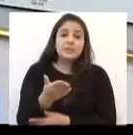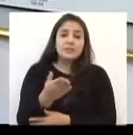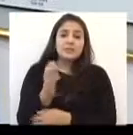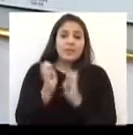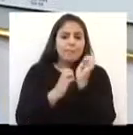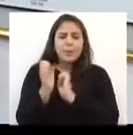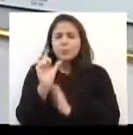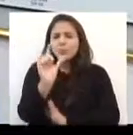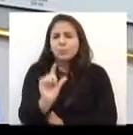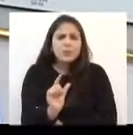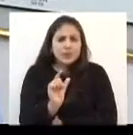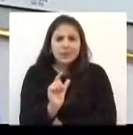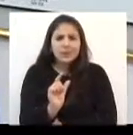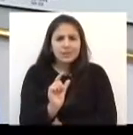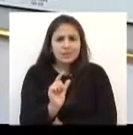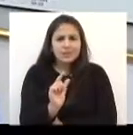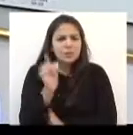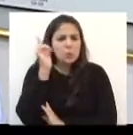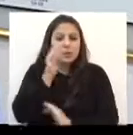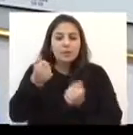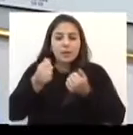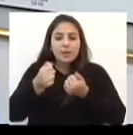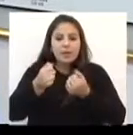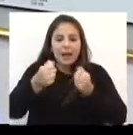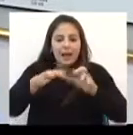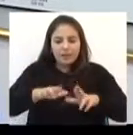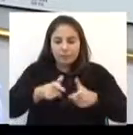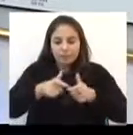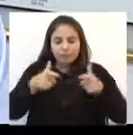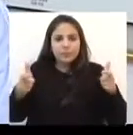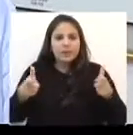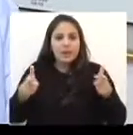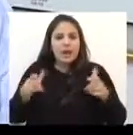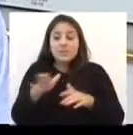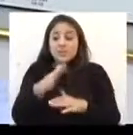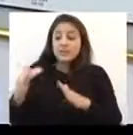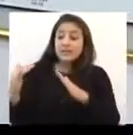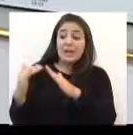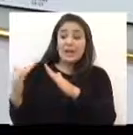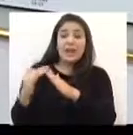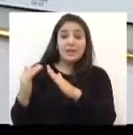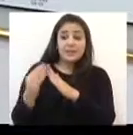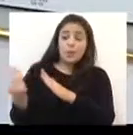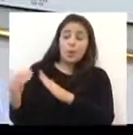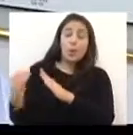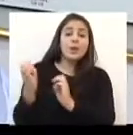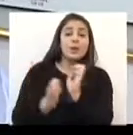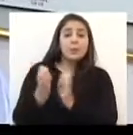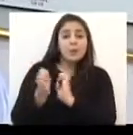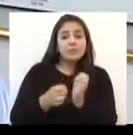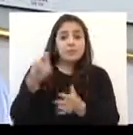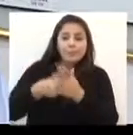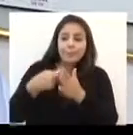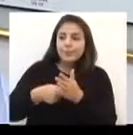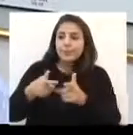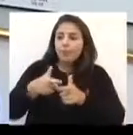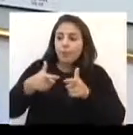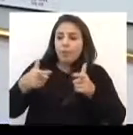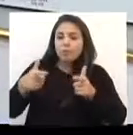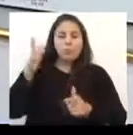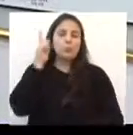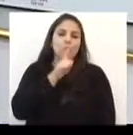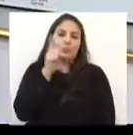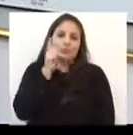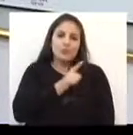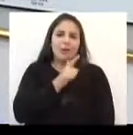no terreno da sua casa ou onde está instalado há muitos anos. Todo pequeno e médio empreendedor, ele tenta ampliar os seus trabalhos, atender às